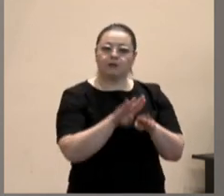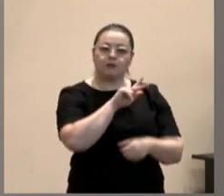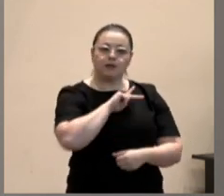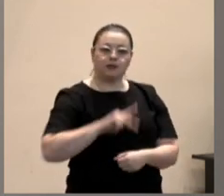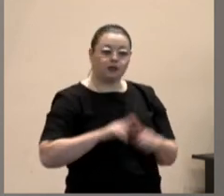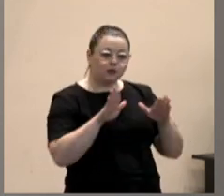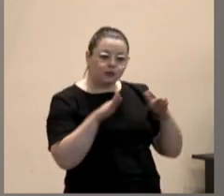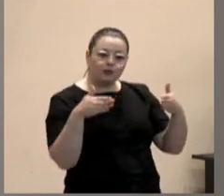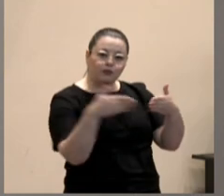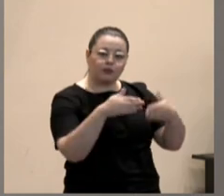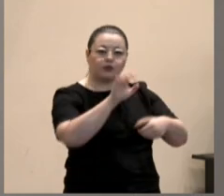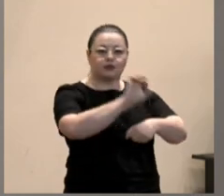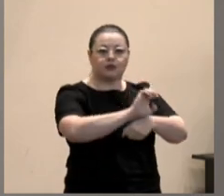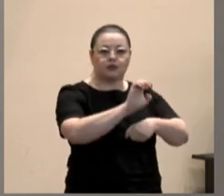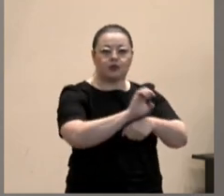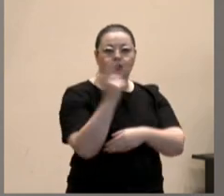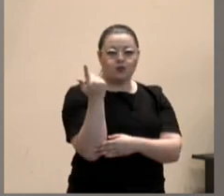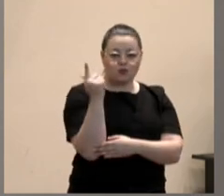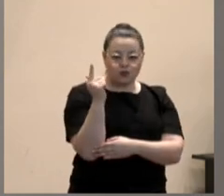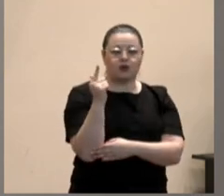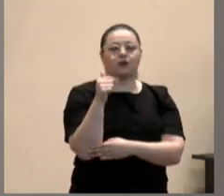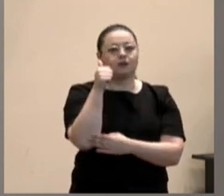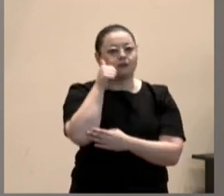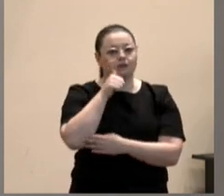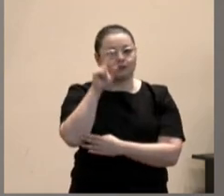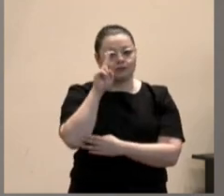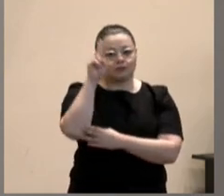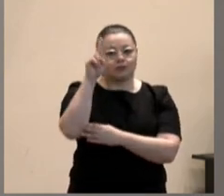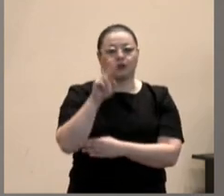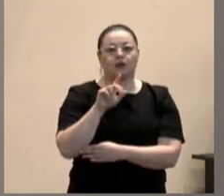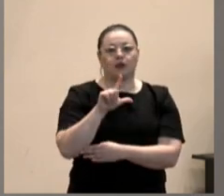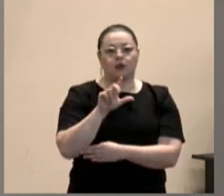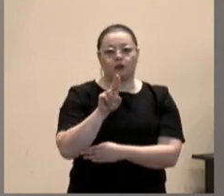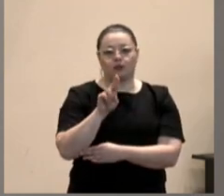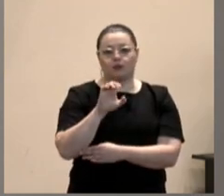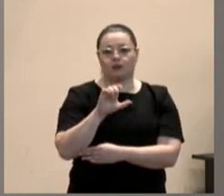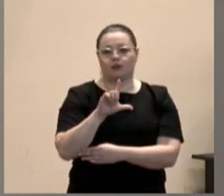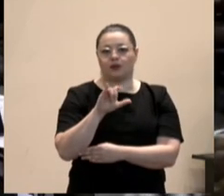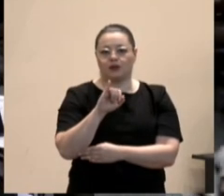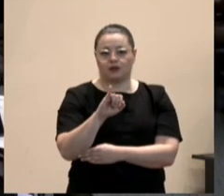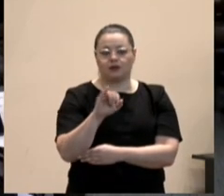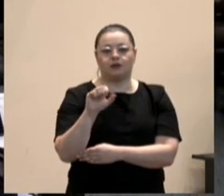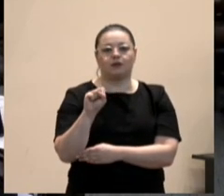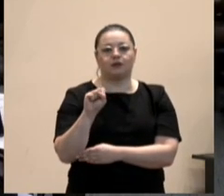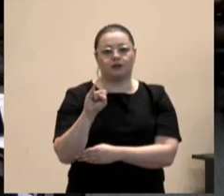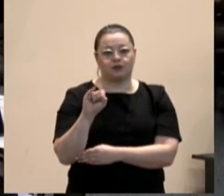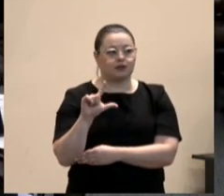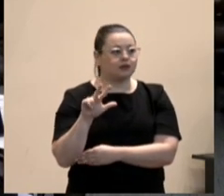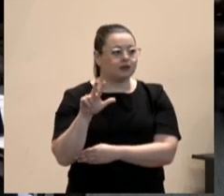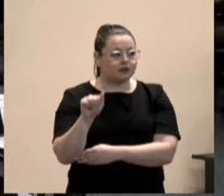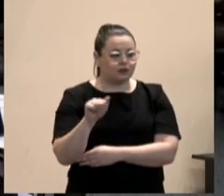Estadual de Educação de Goiás, senhora Lueli Nogueira Duarte e Silva.